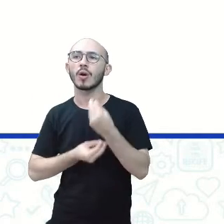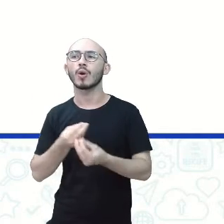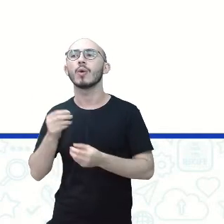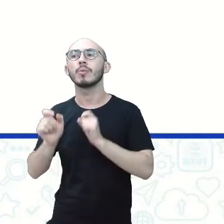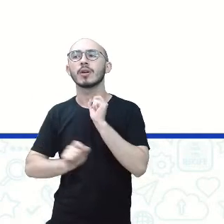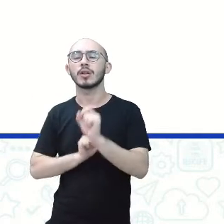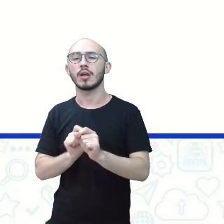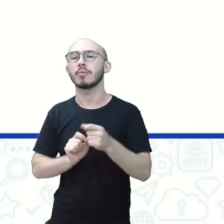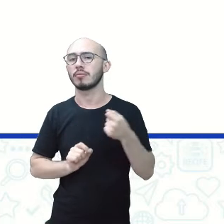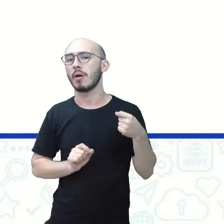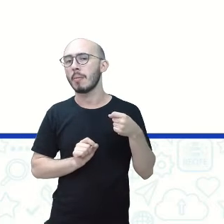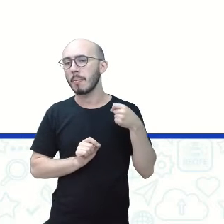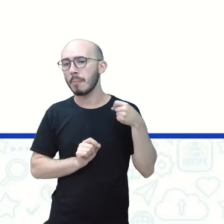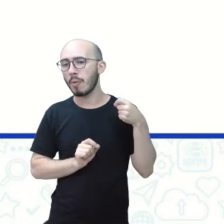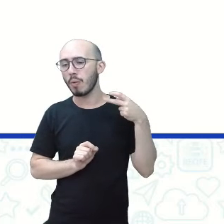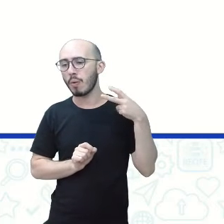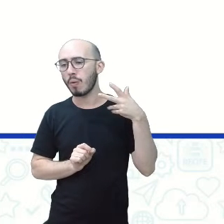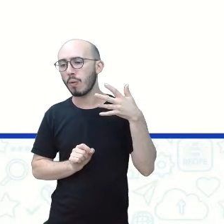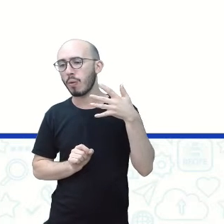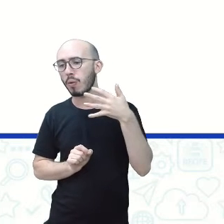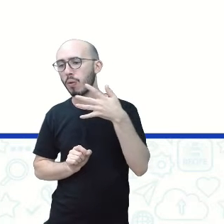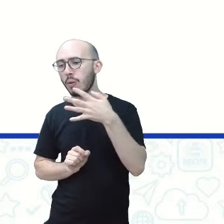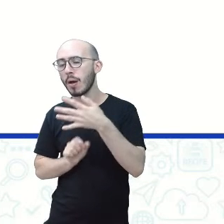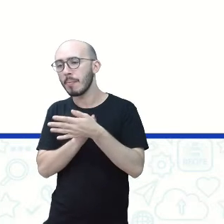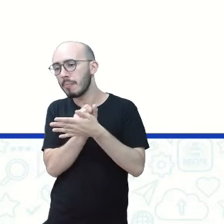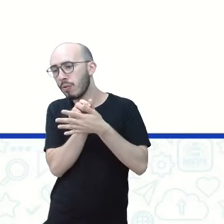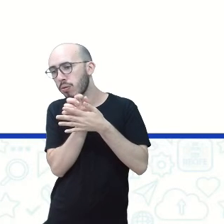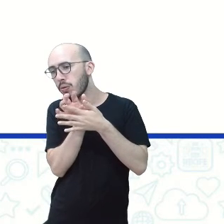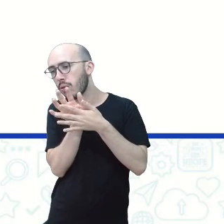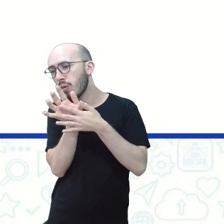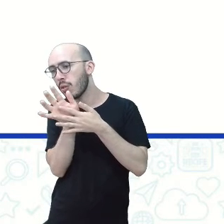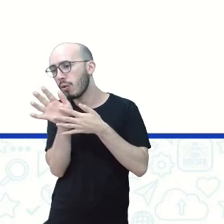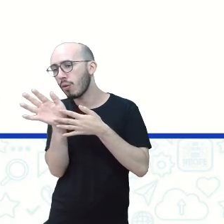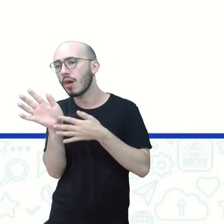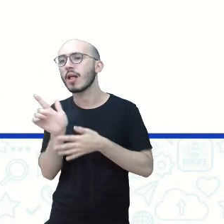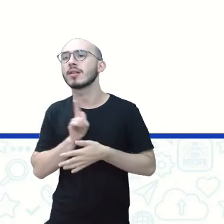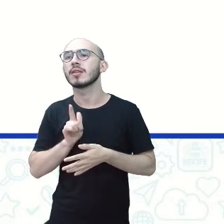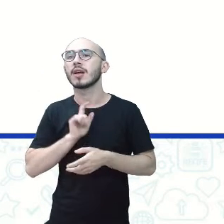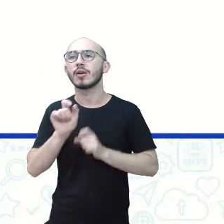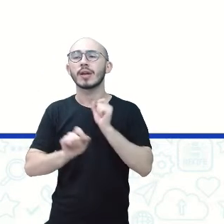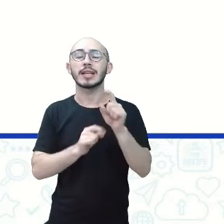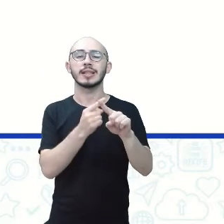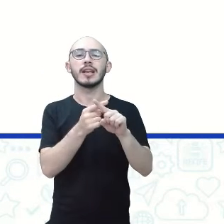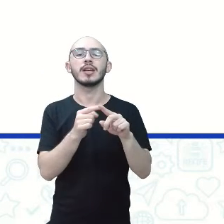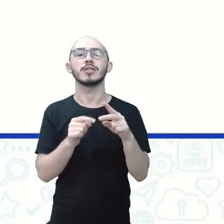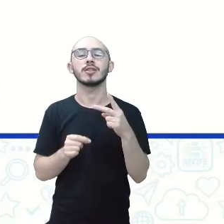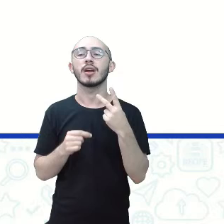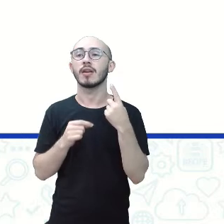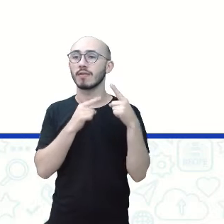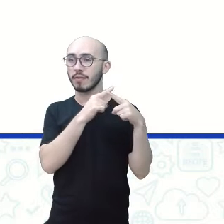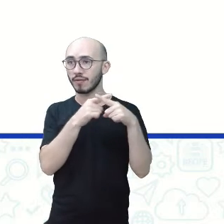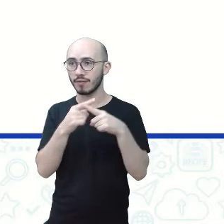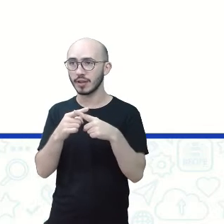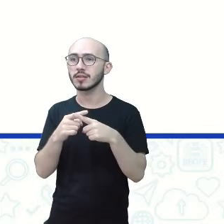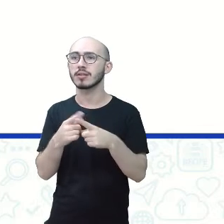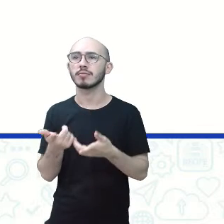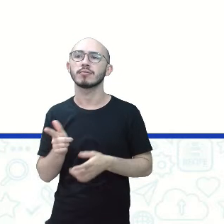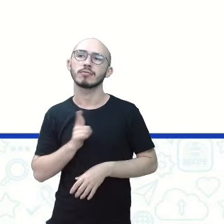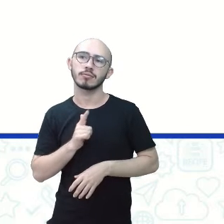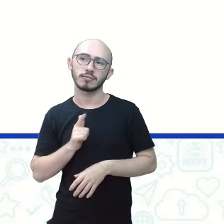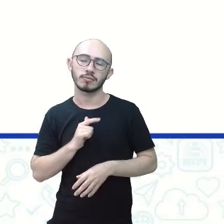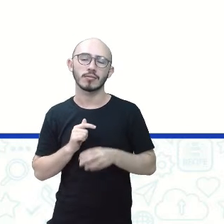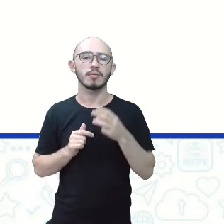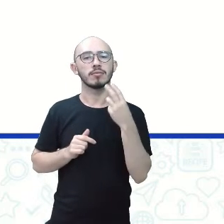estava acontecendo, né? Crescendo 3 vezes mais a cada etapa, a gente tinha ali, ó, 3 elevado ao quadrado na